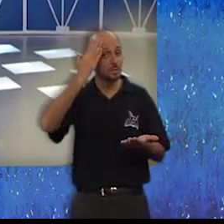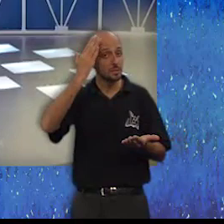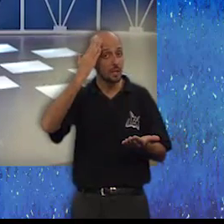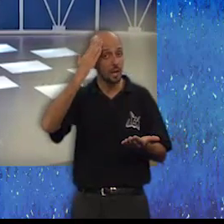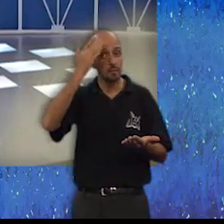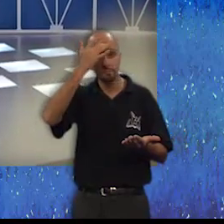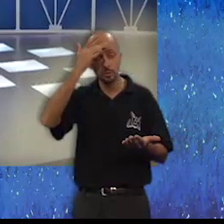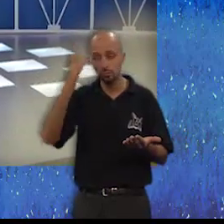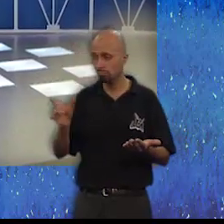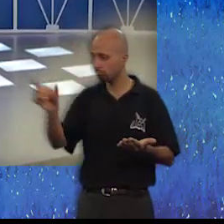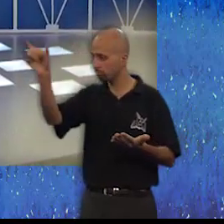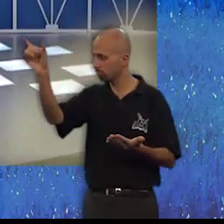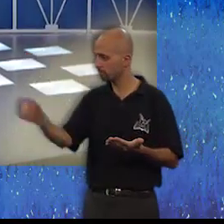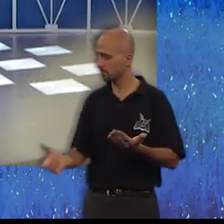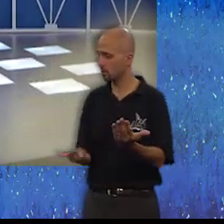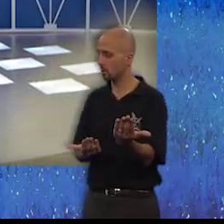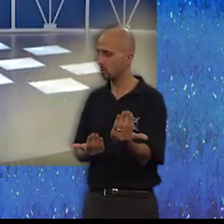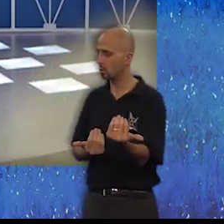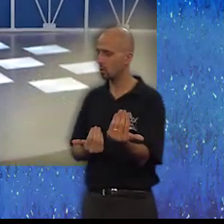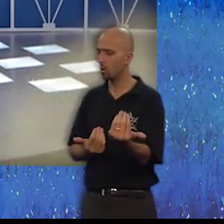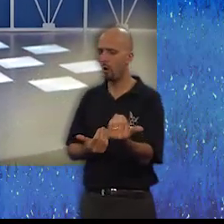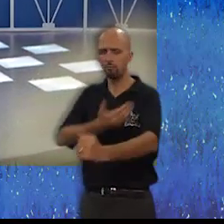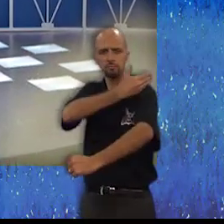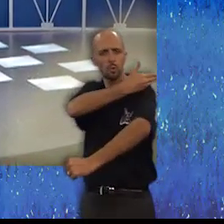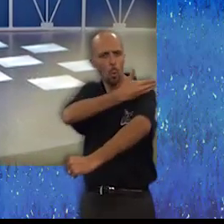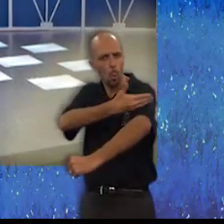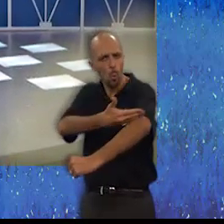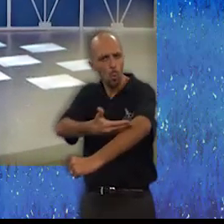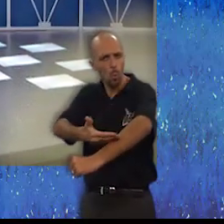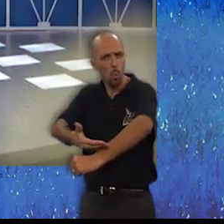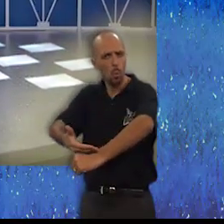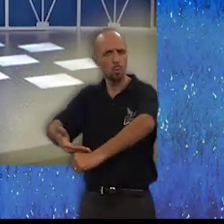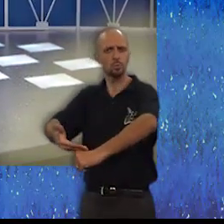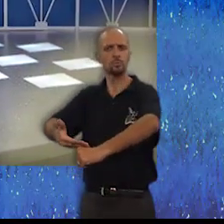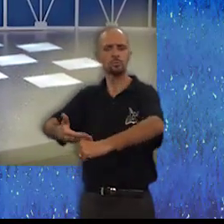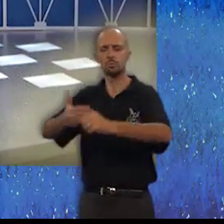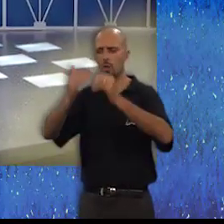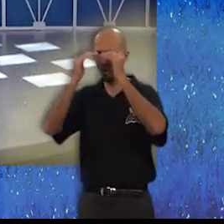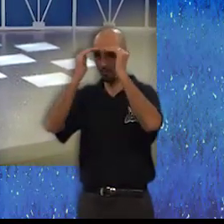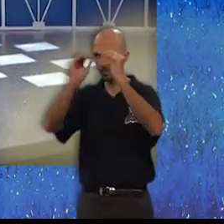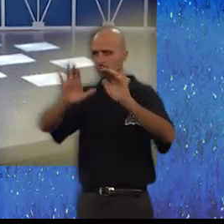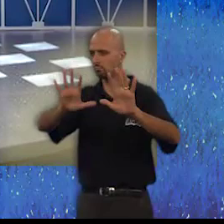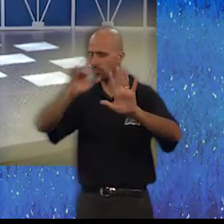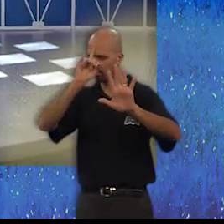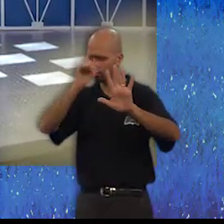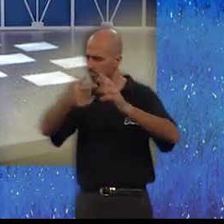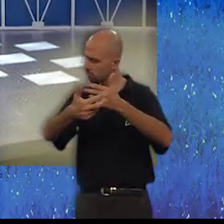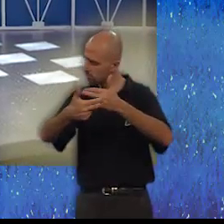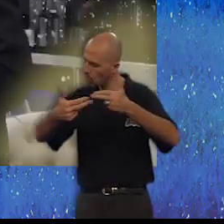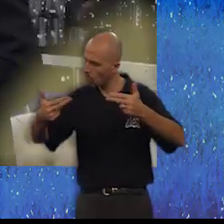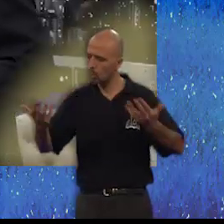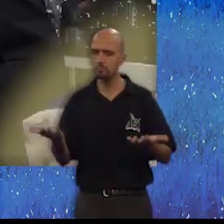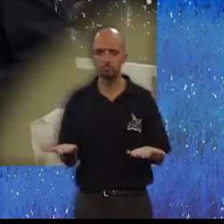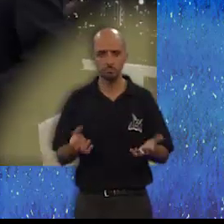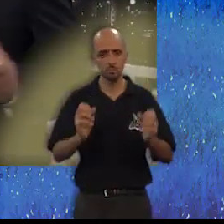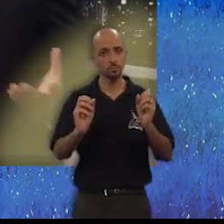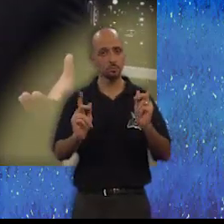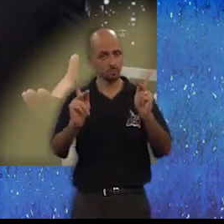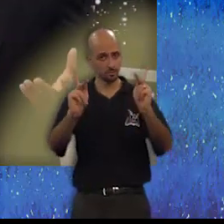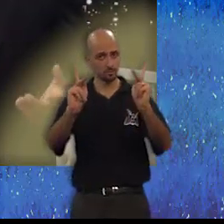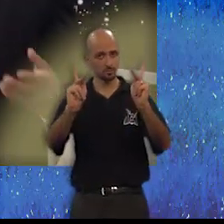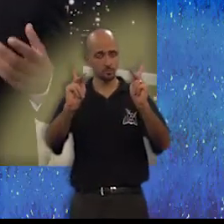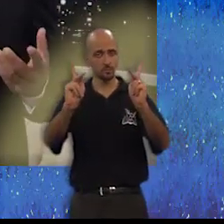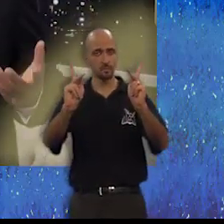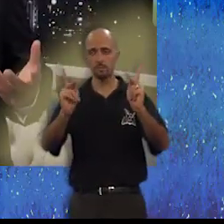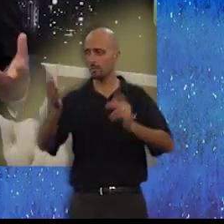tinha conhecimento e a prática das leis bíblicas e judaicas, ok? Então,